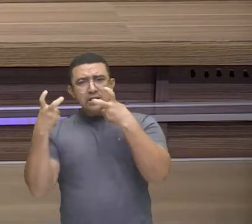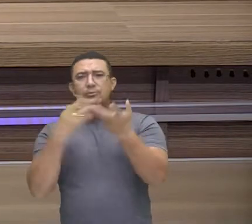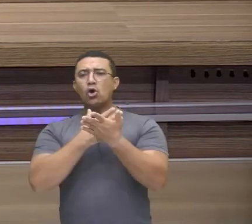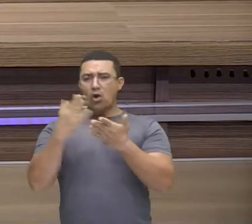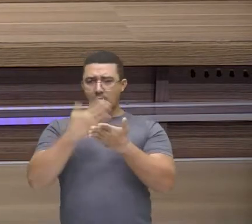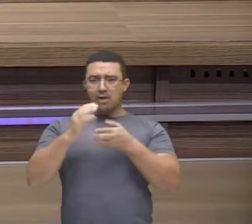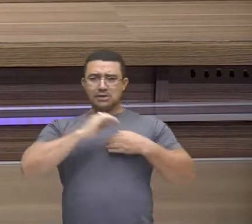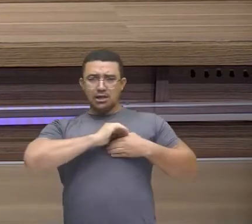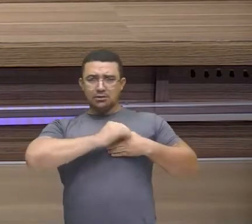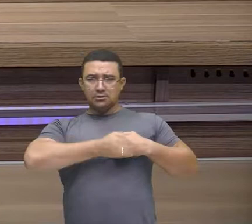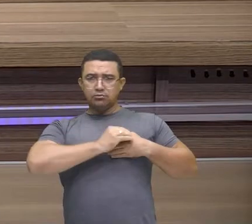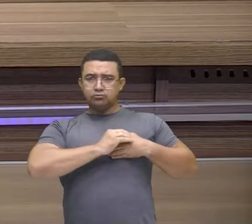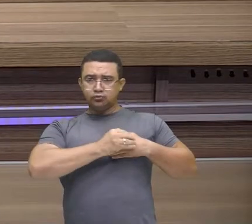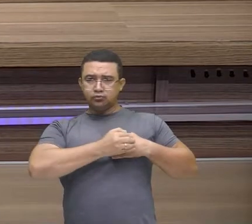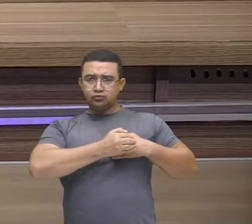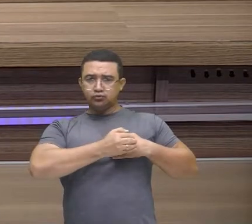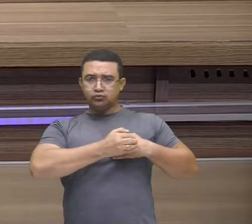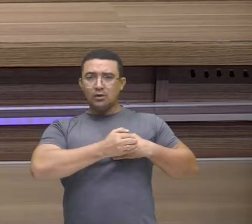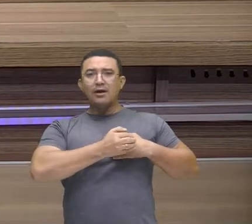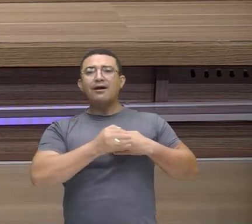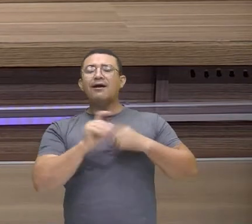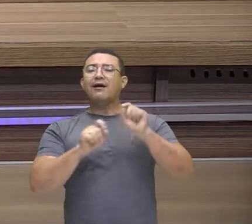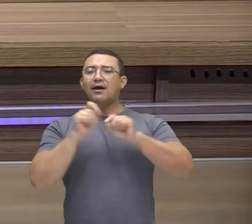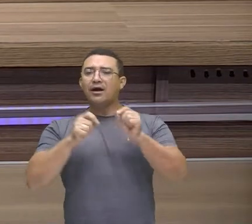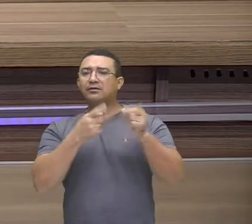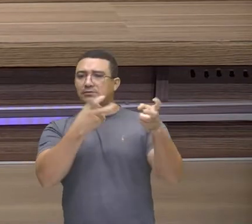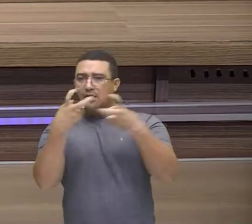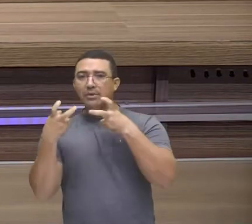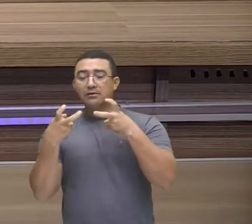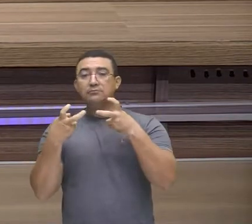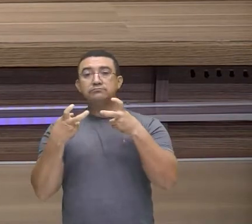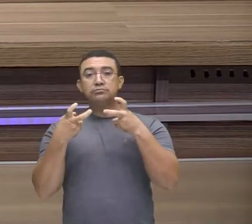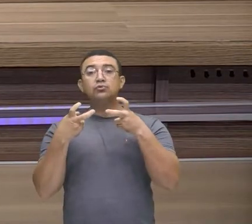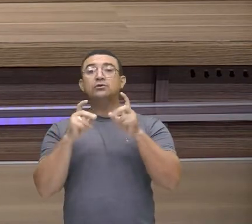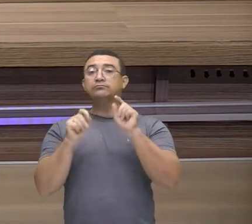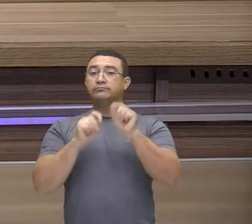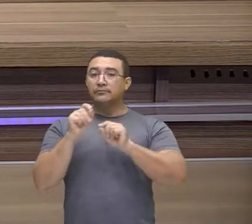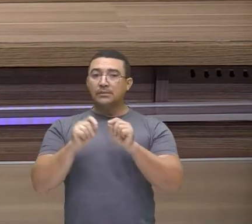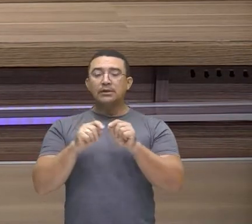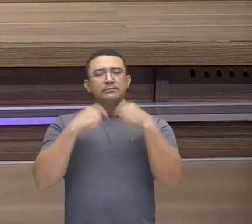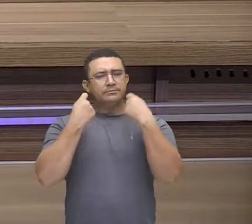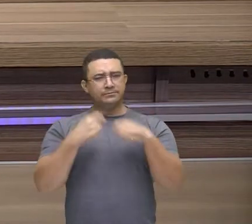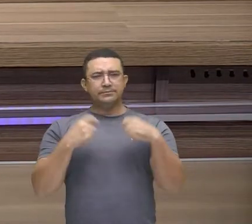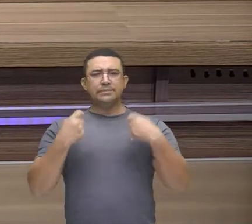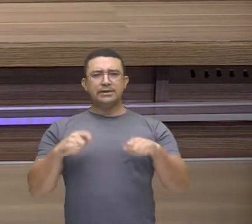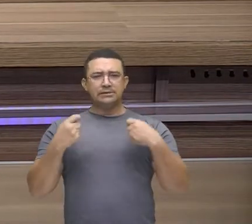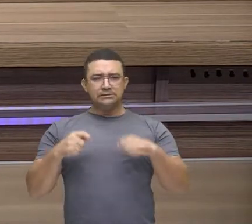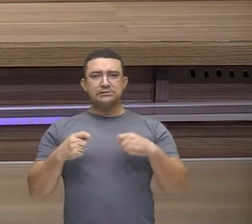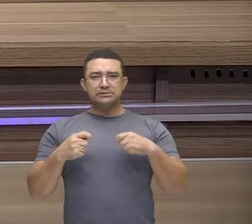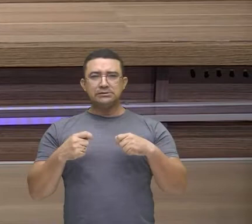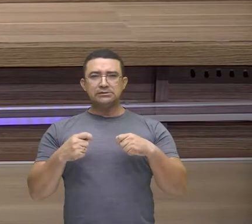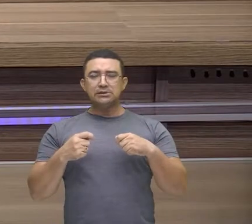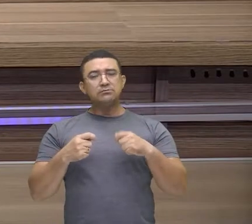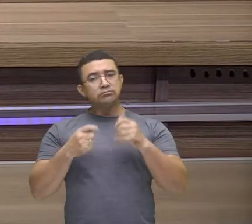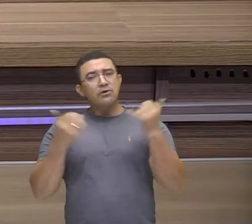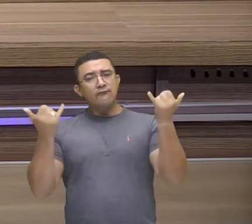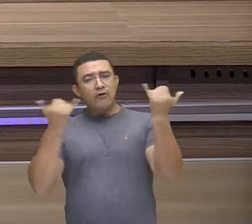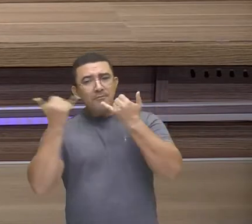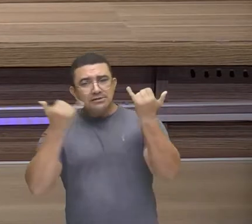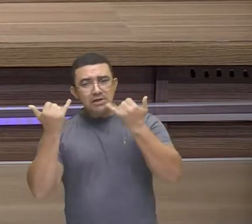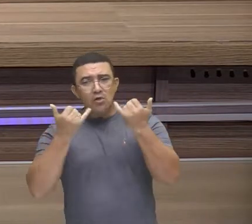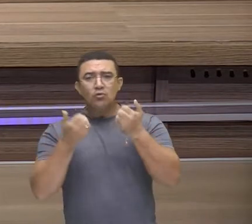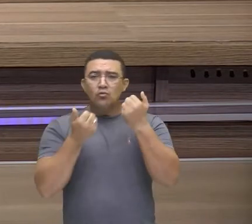crescimento do seio, né, já vai sair uma outra atenção. Então é preciso que informe as crianças que isso é um